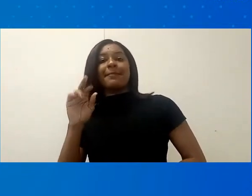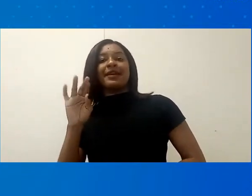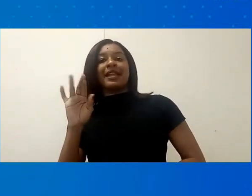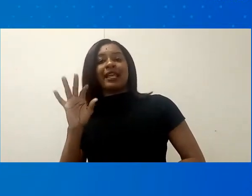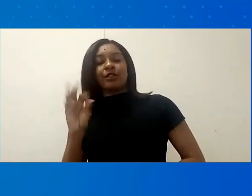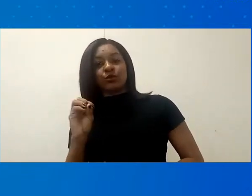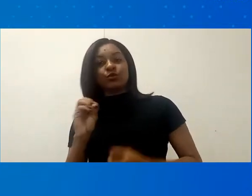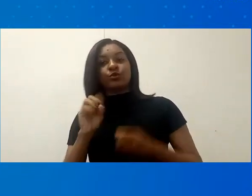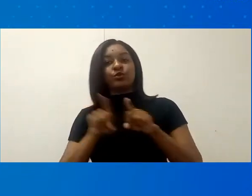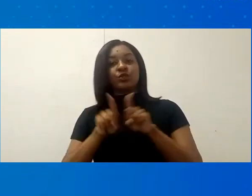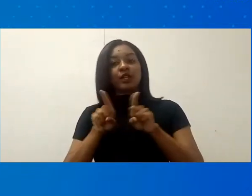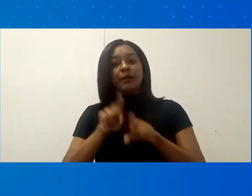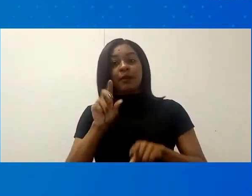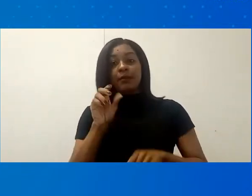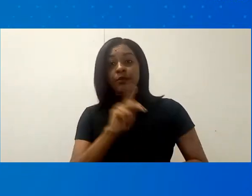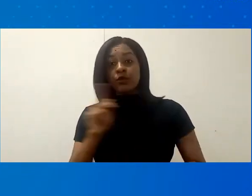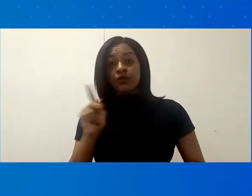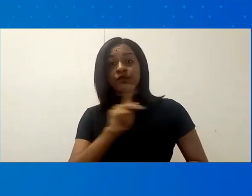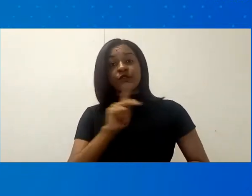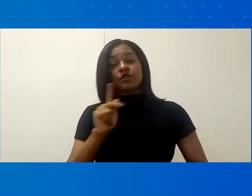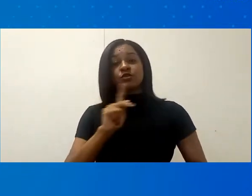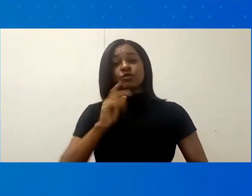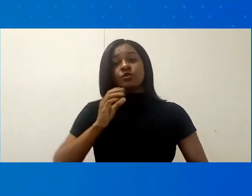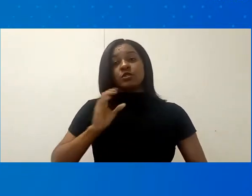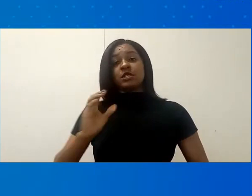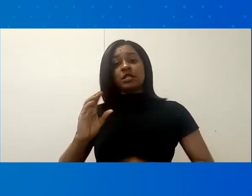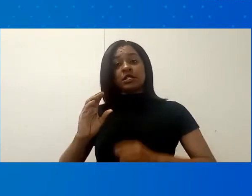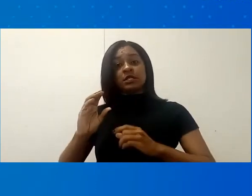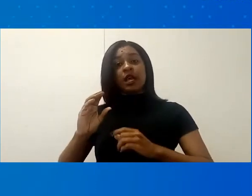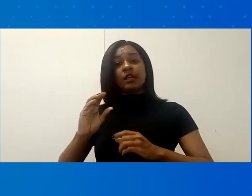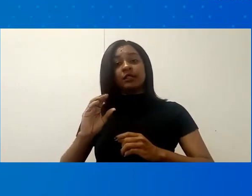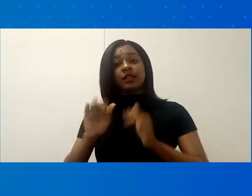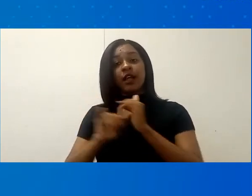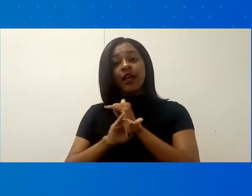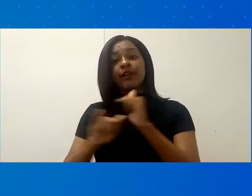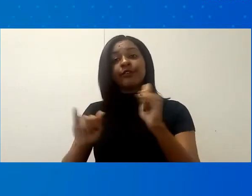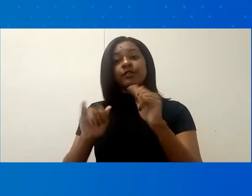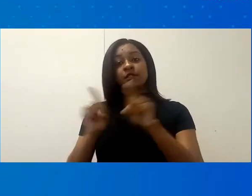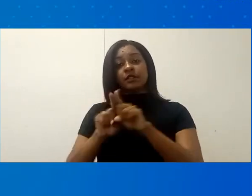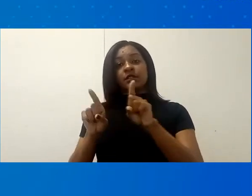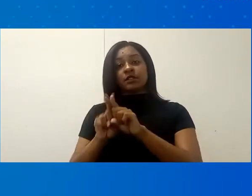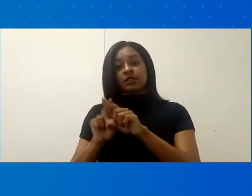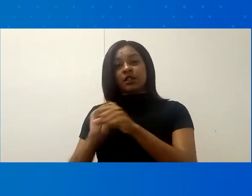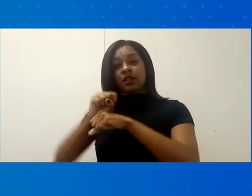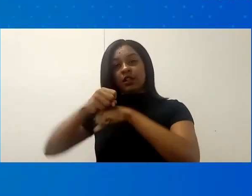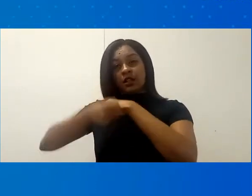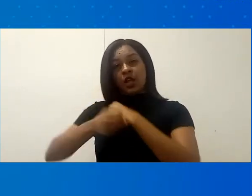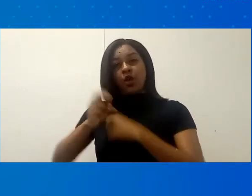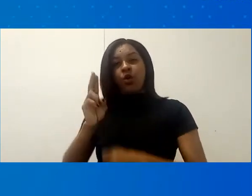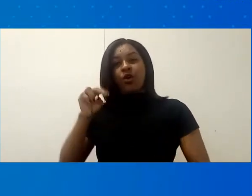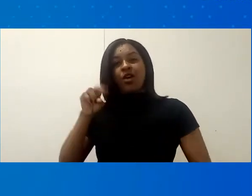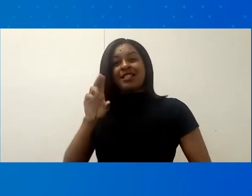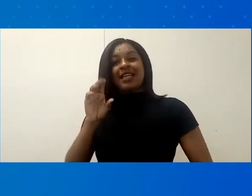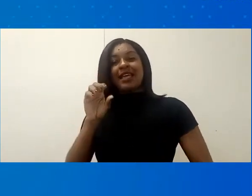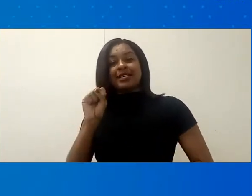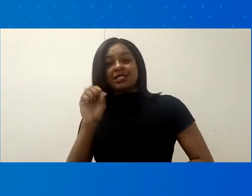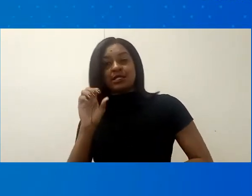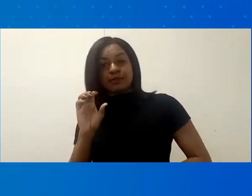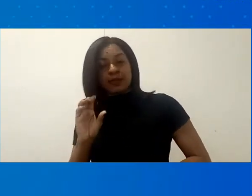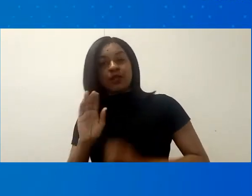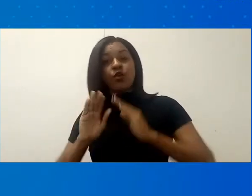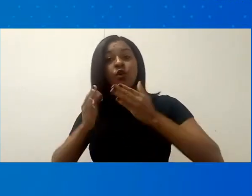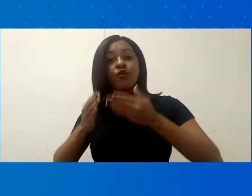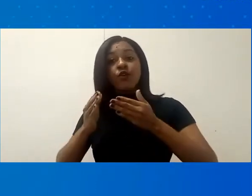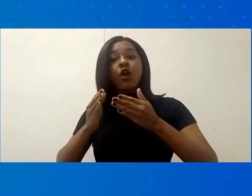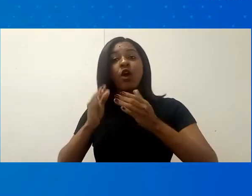em ciências da informação da Unesp de Marília na linha de informação e tecnologia